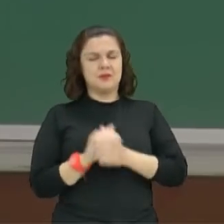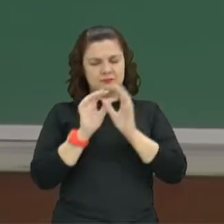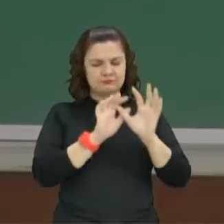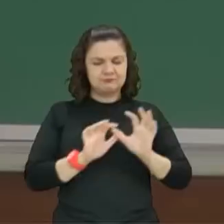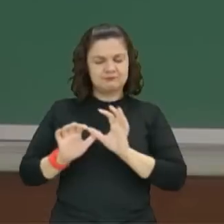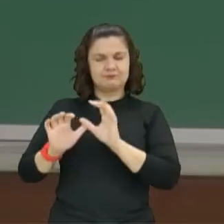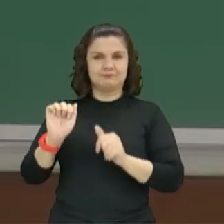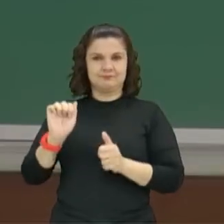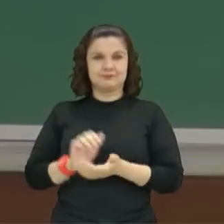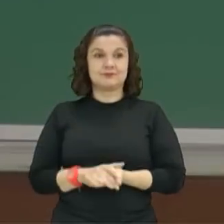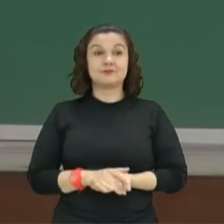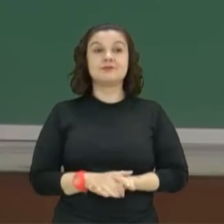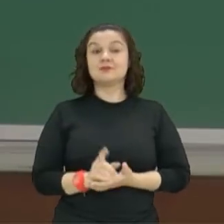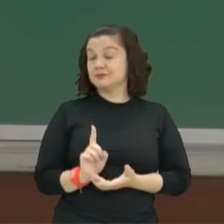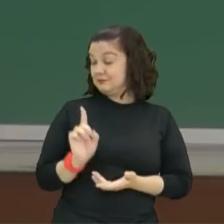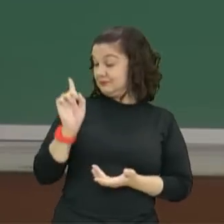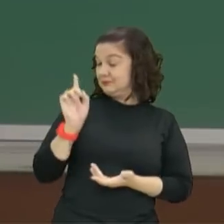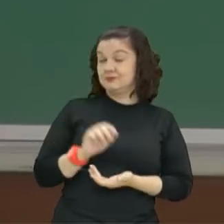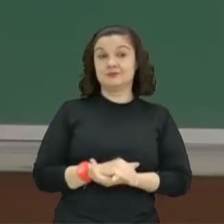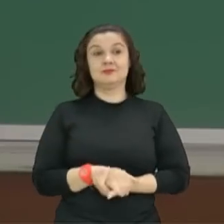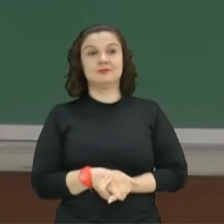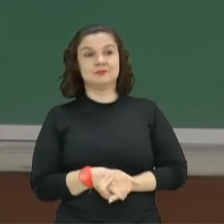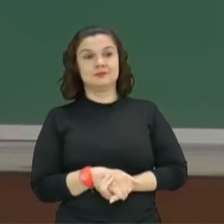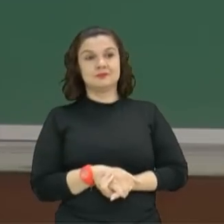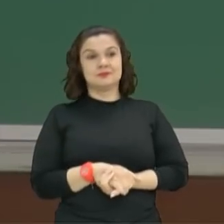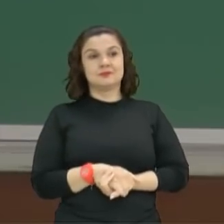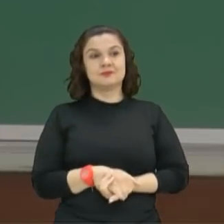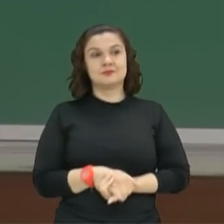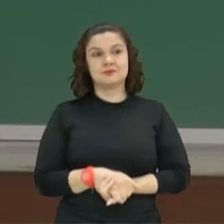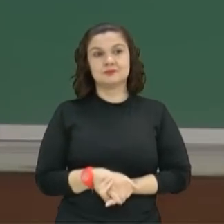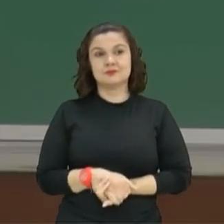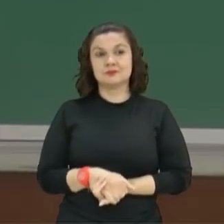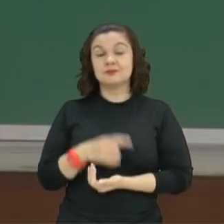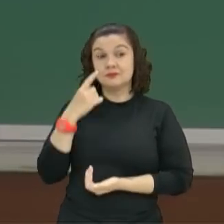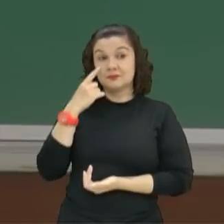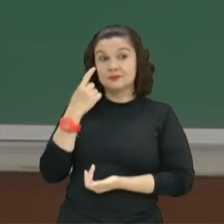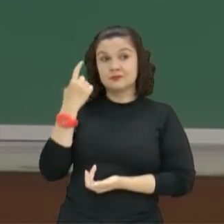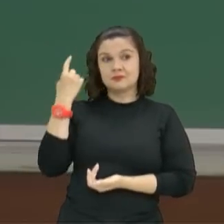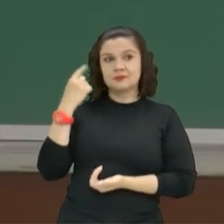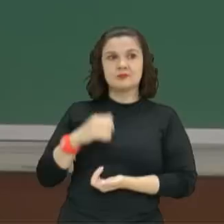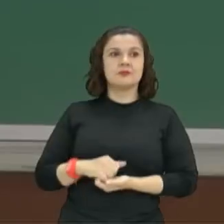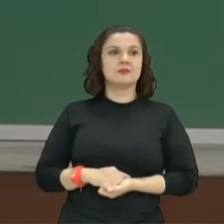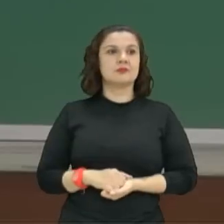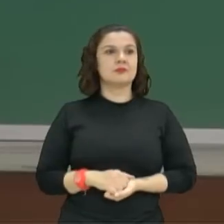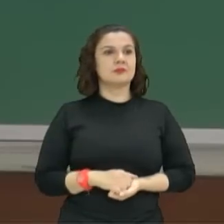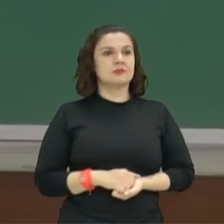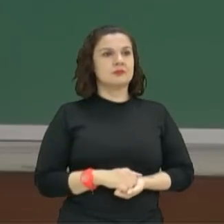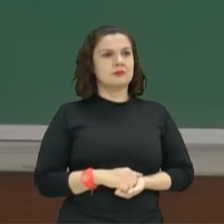o A. E olha só o que acontece. Vamos ver aqui. Ó,